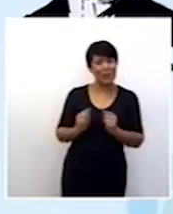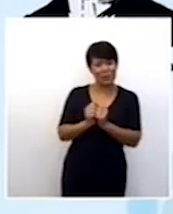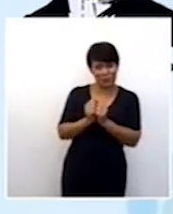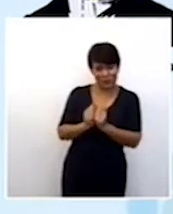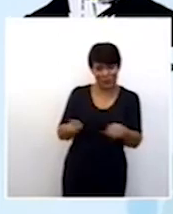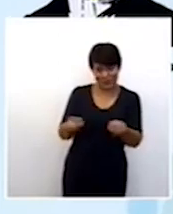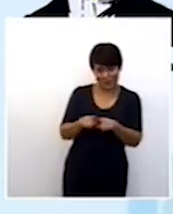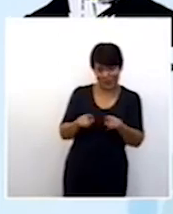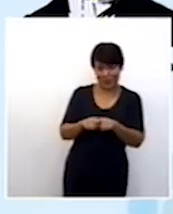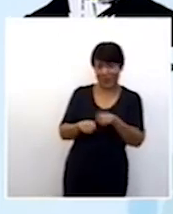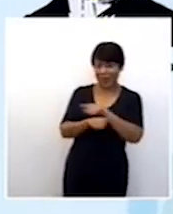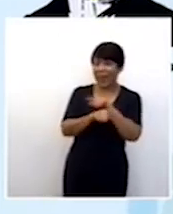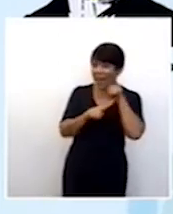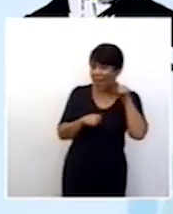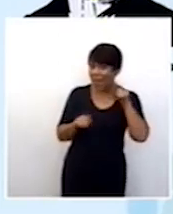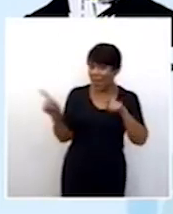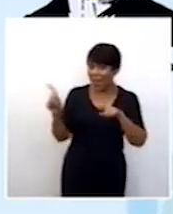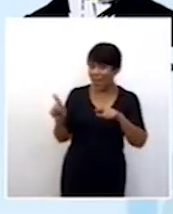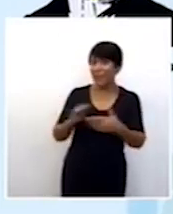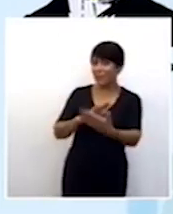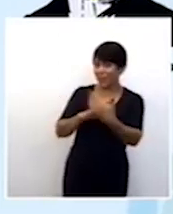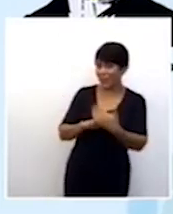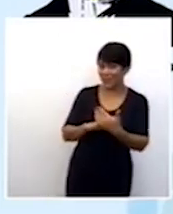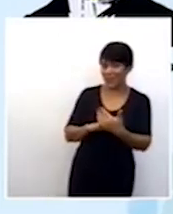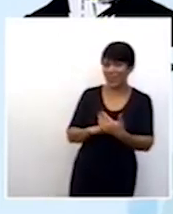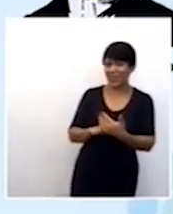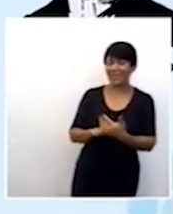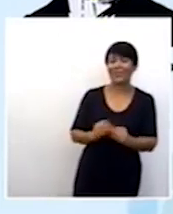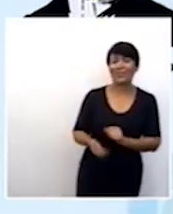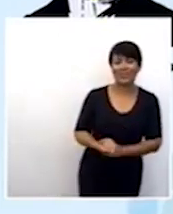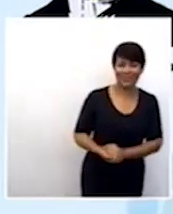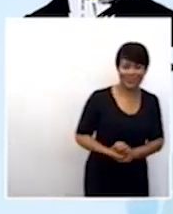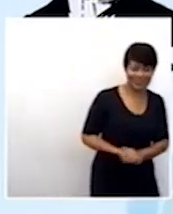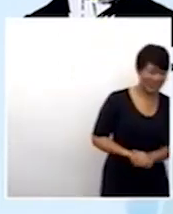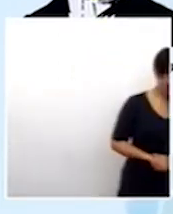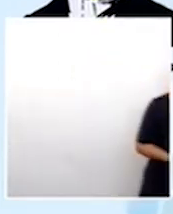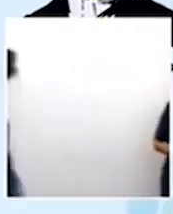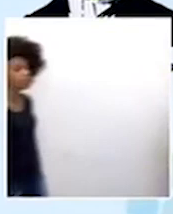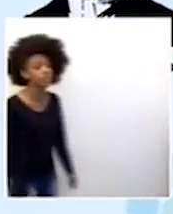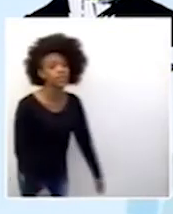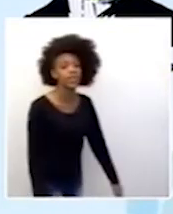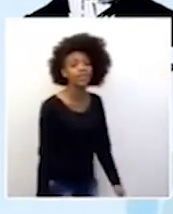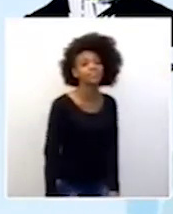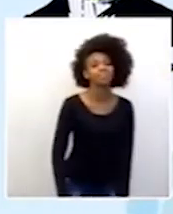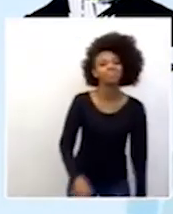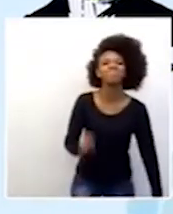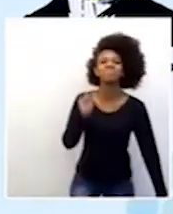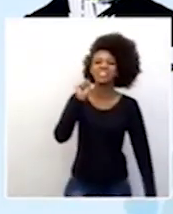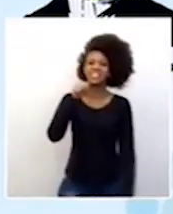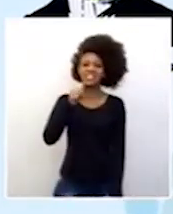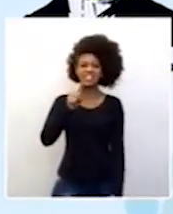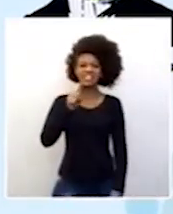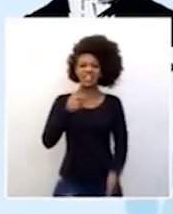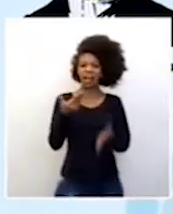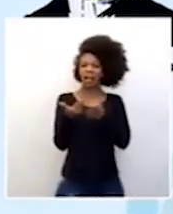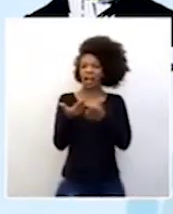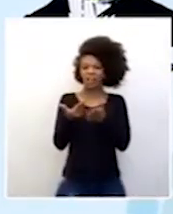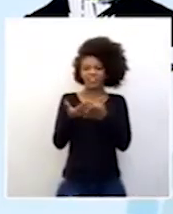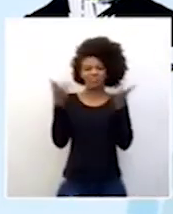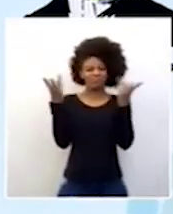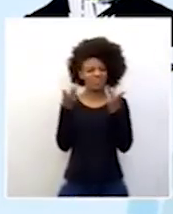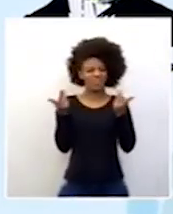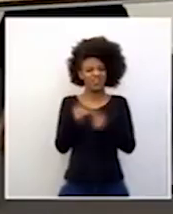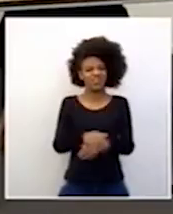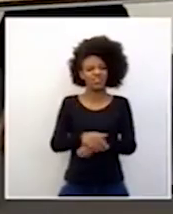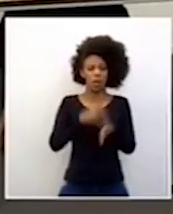ele portuguesa, vai nos ajudar. Quando a gente fala em língua portuguesa, é obrigatório falar de Machado de Assis. Sim, não tem aula mais maravilhosa do que quando a gente vai ler um texto do Machado, não